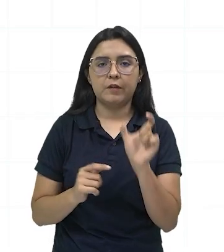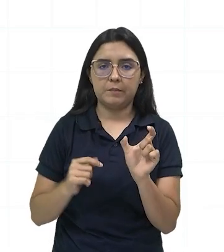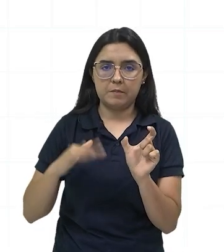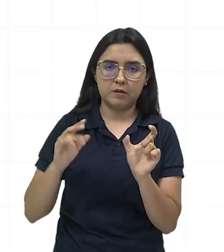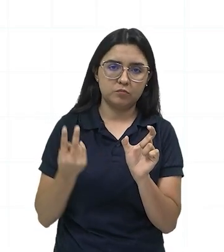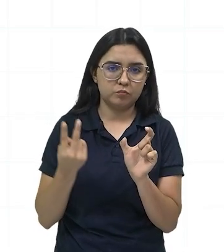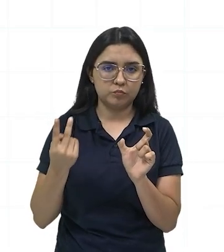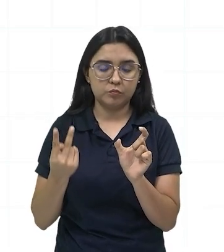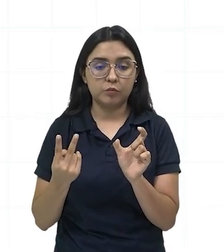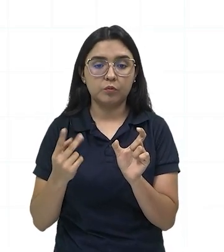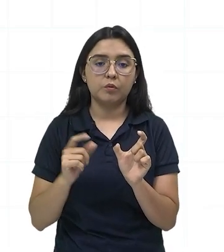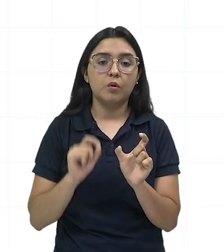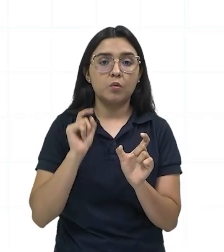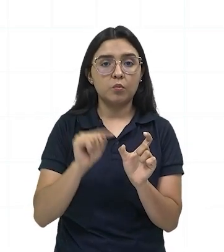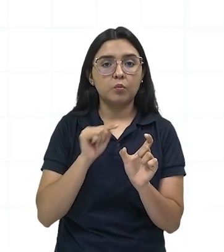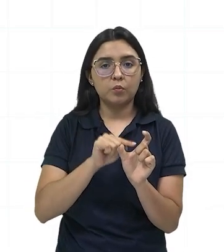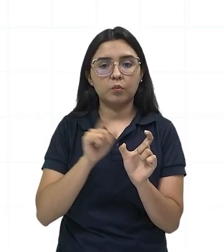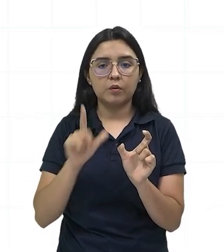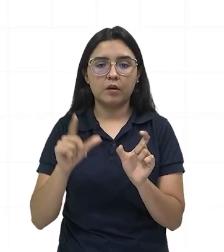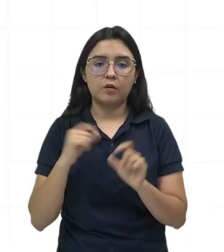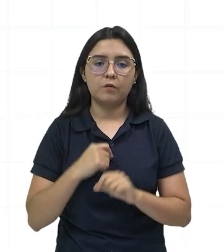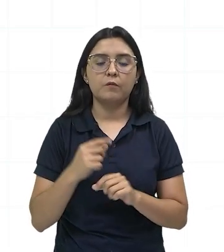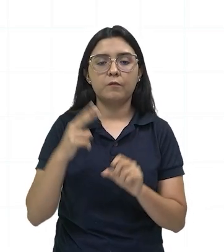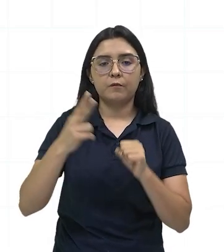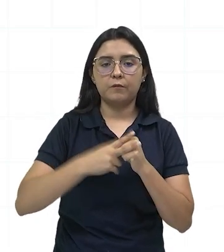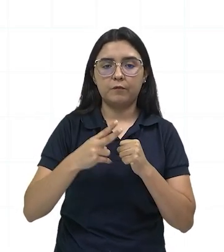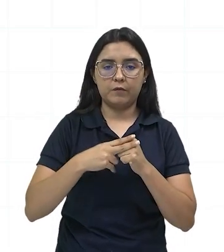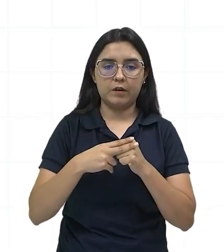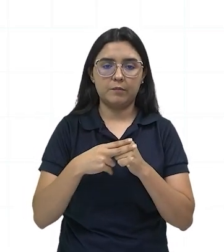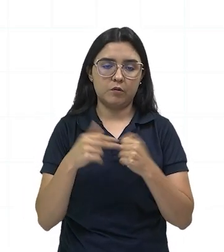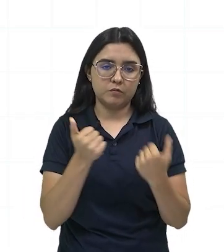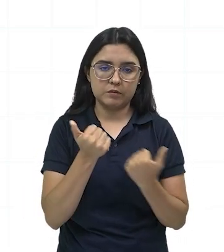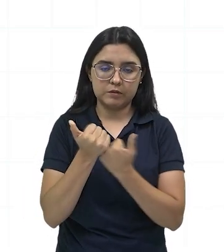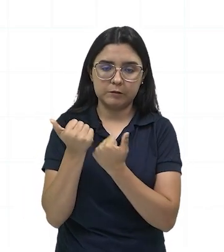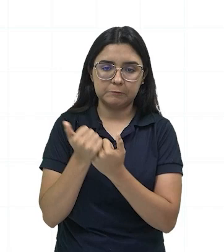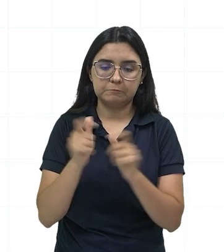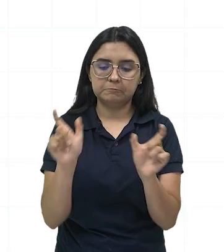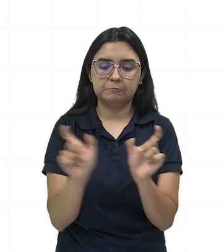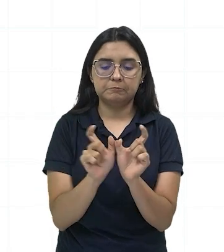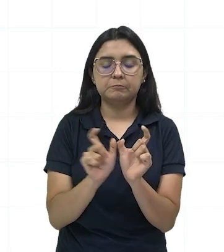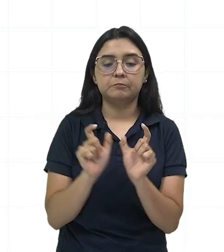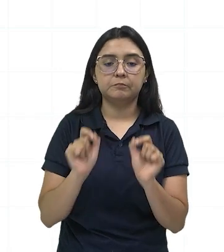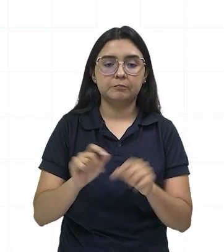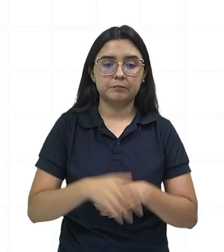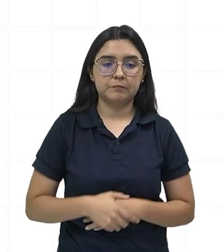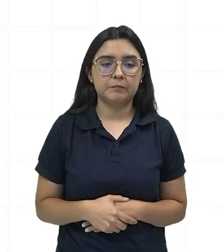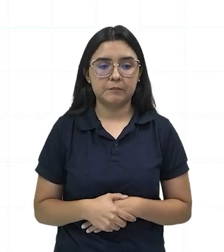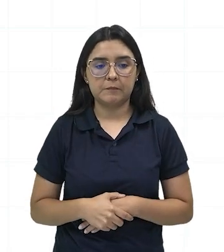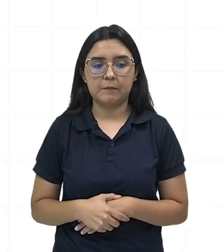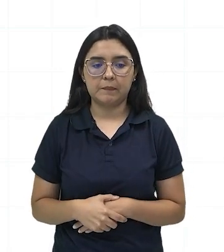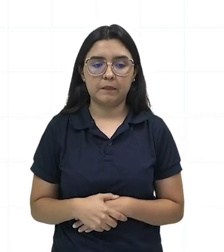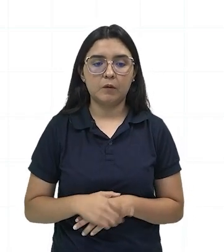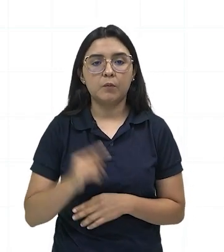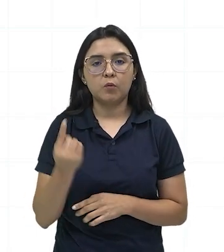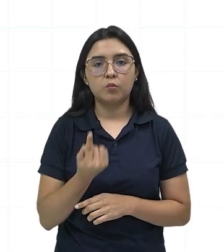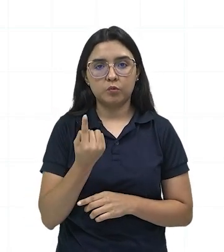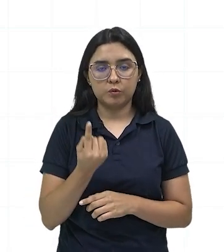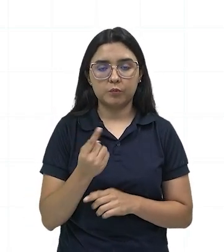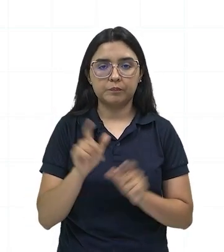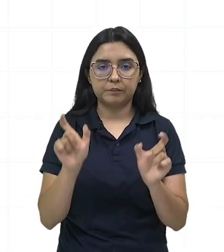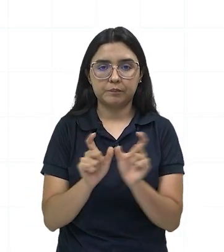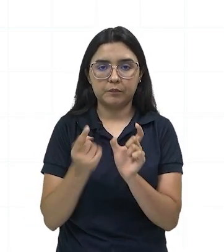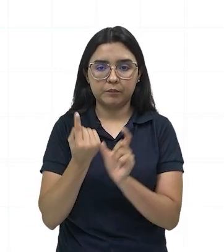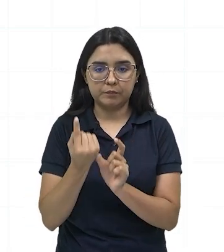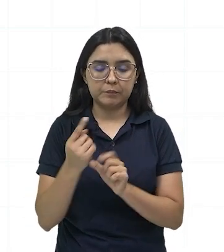verbo, sendo que pelo menos um deles é um verbo auxiliar. Essa combinação de verbos funciona como um único verbo ou